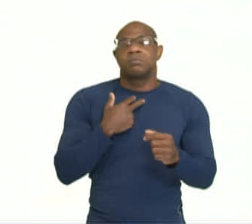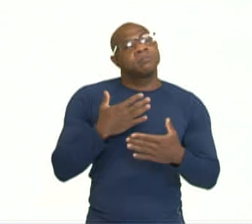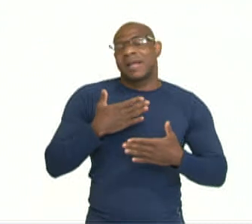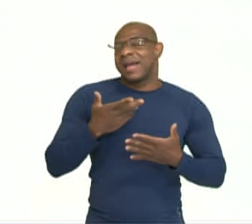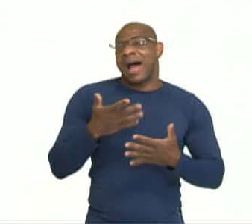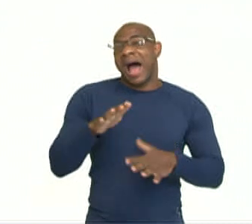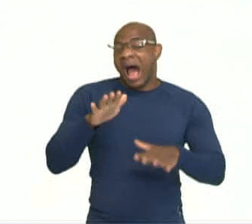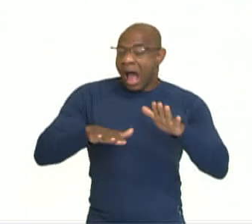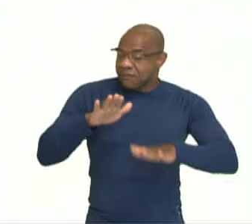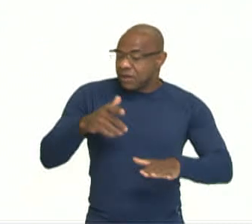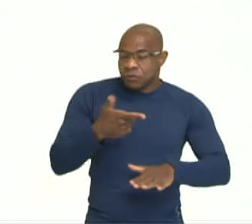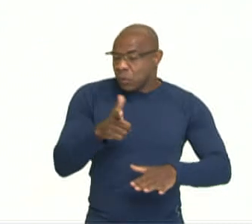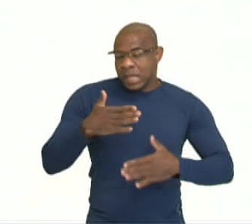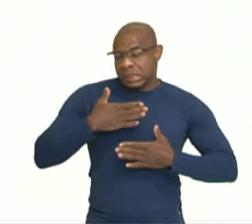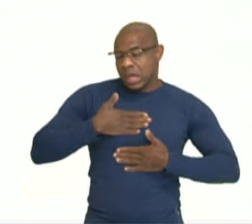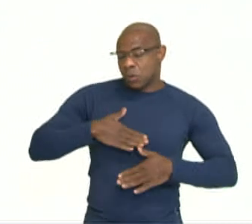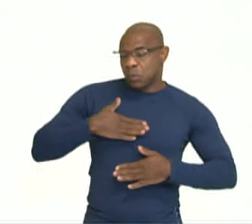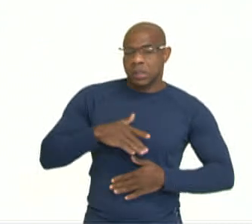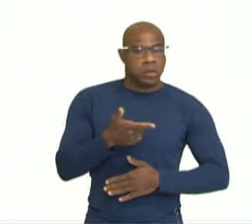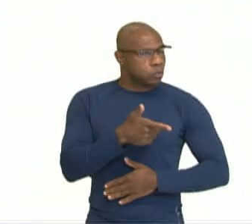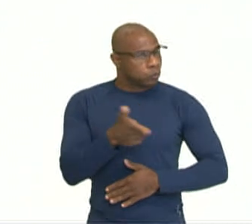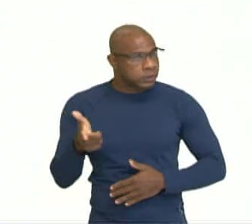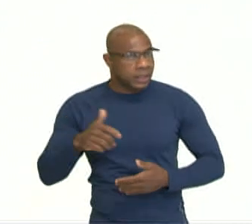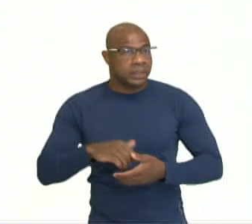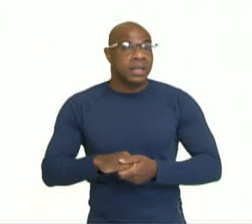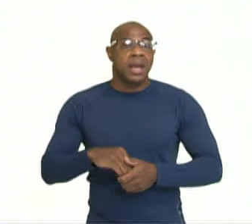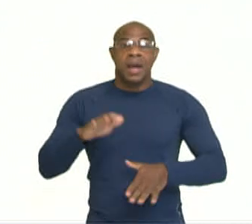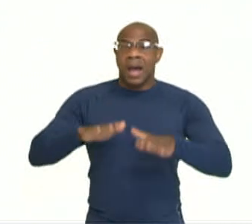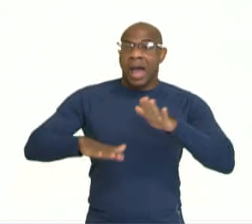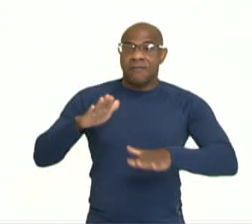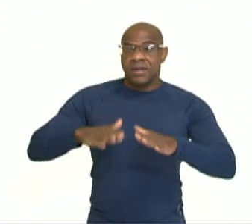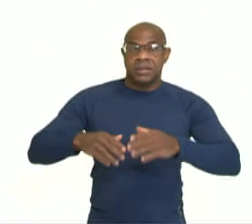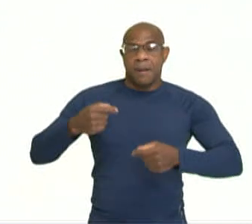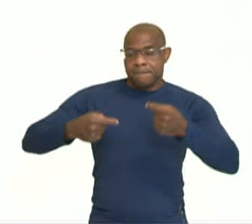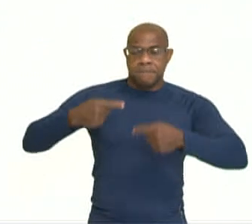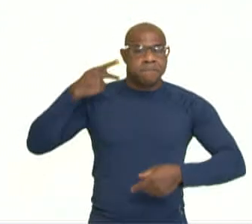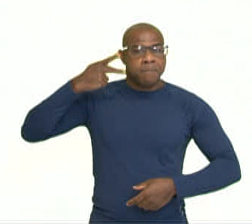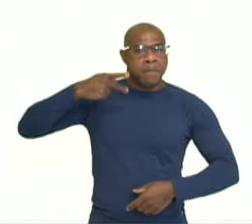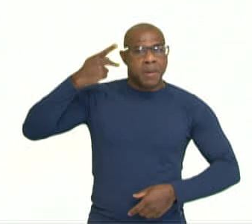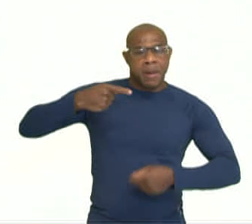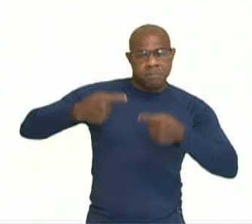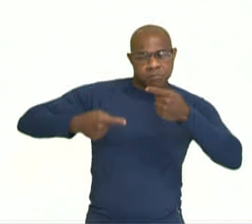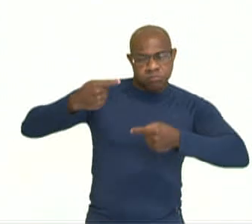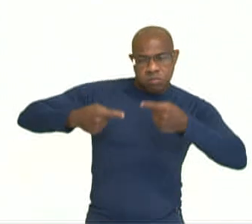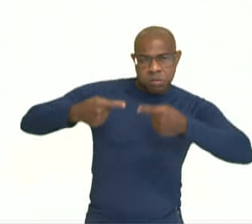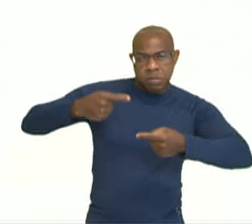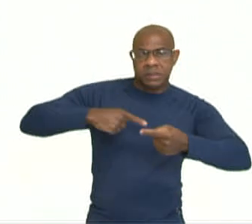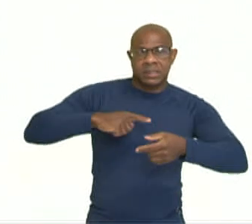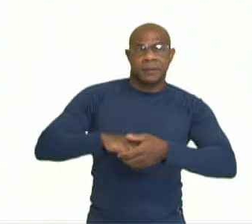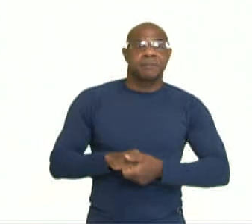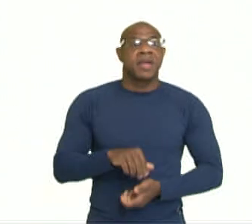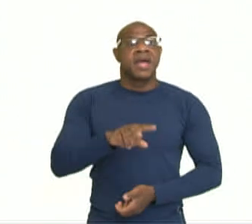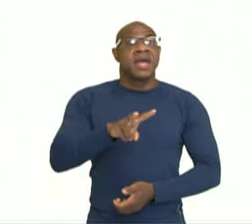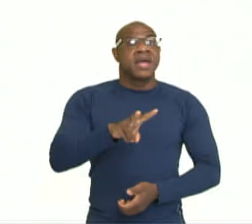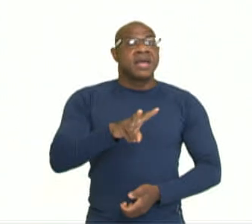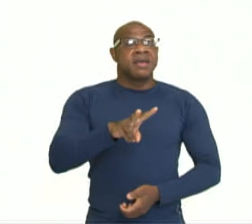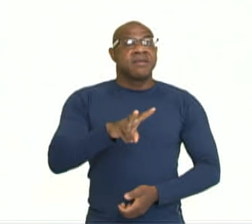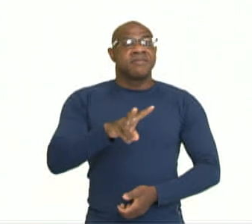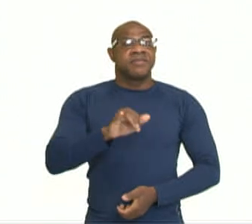Vários momentos políticos lhe remetem a discussões. Então, aqui, por exemplo, no Vietnã, um